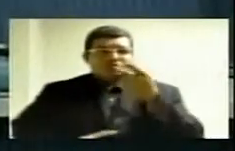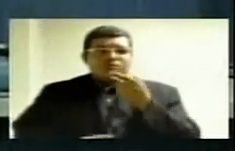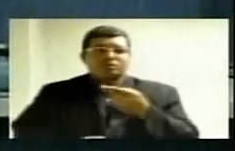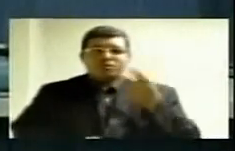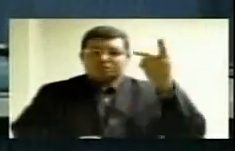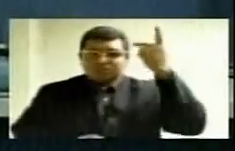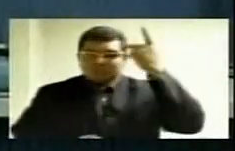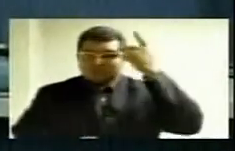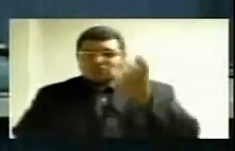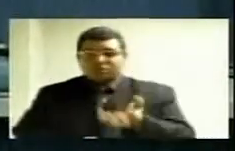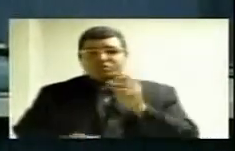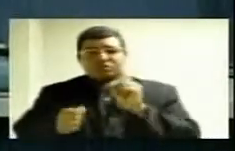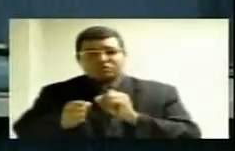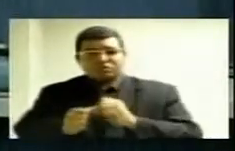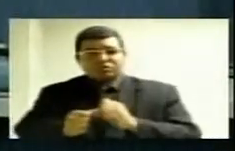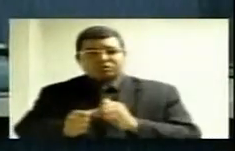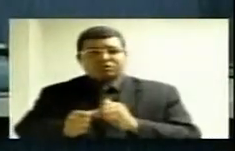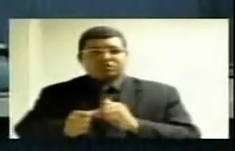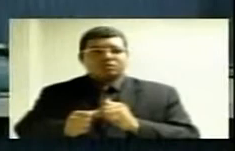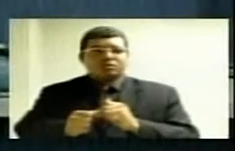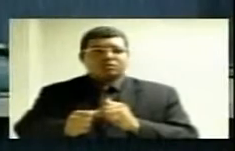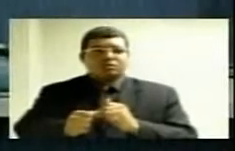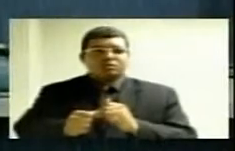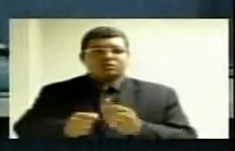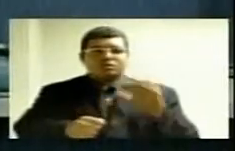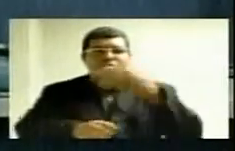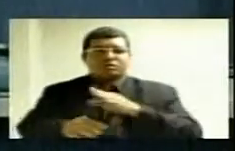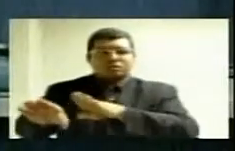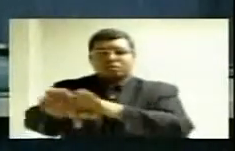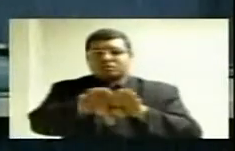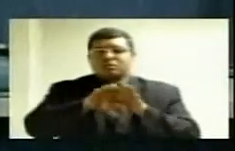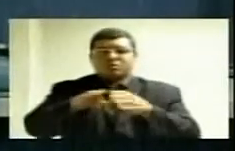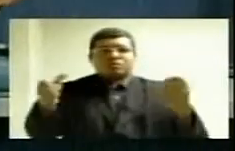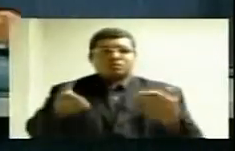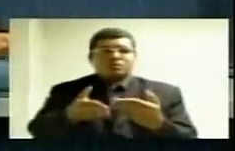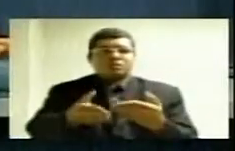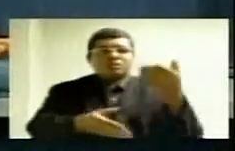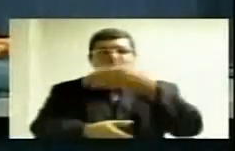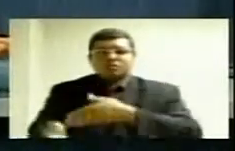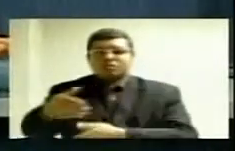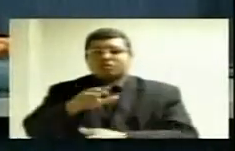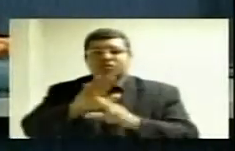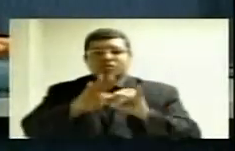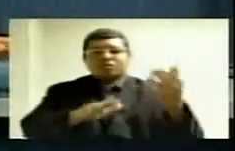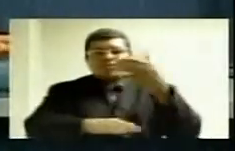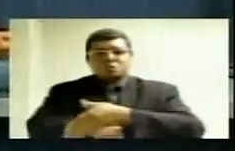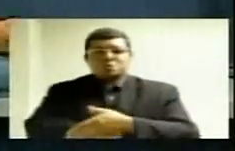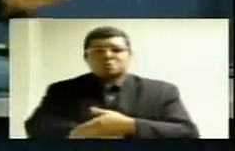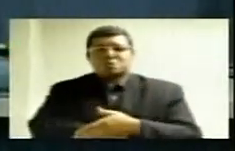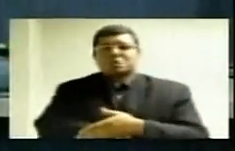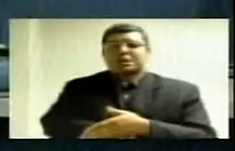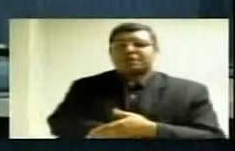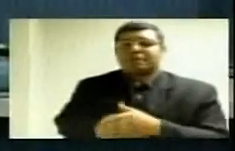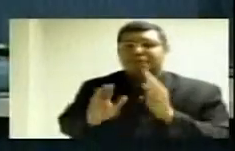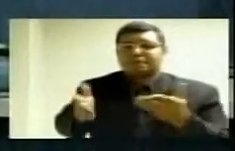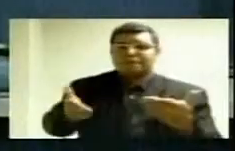São Paulo pretende é um tratamento igualitário entre a prorrogação da Zona Franca e